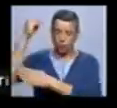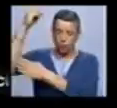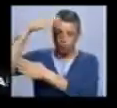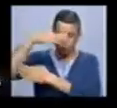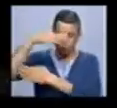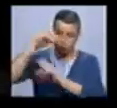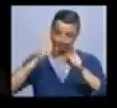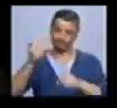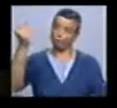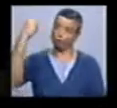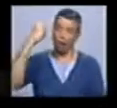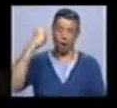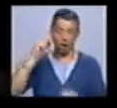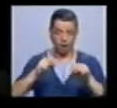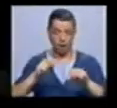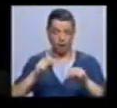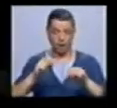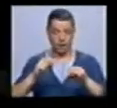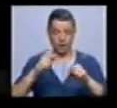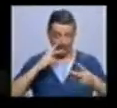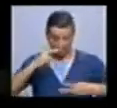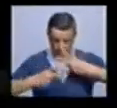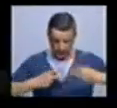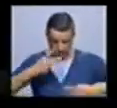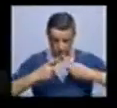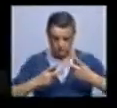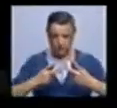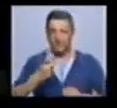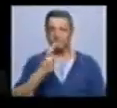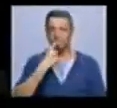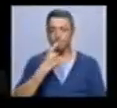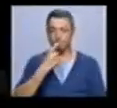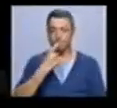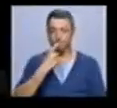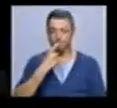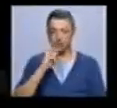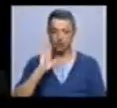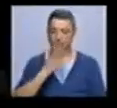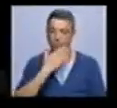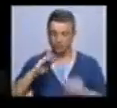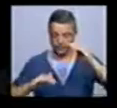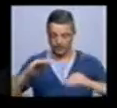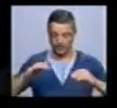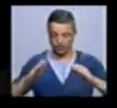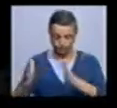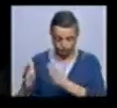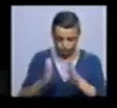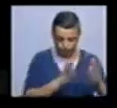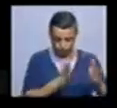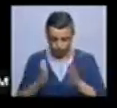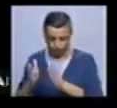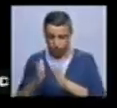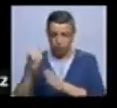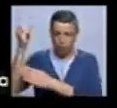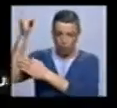Sol. E o que dizem estes cientistas é que, analisando precisamente as rochas e estas variações, digamos assim, de luz e